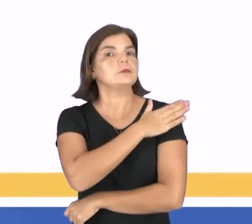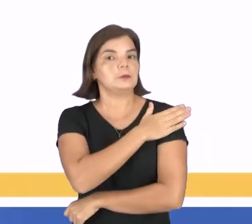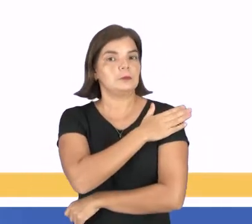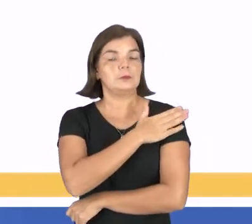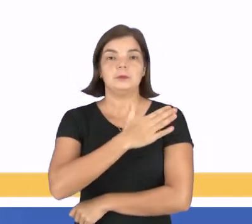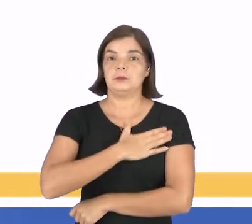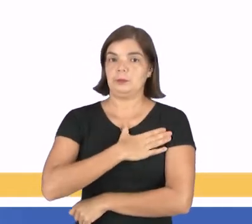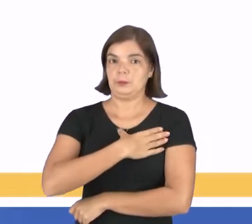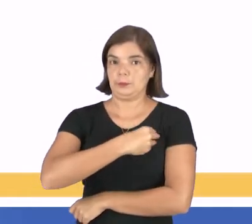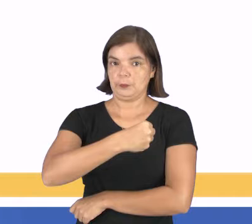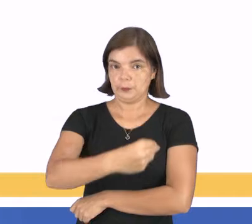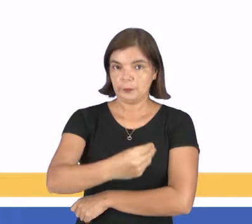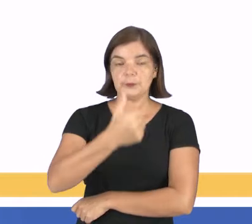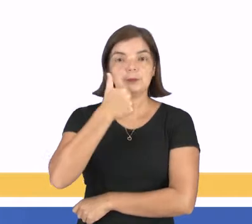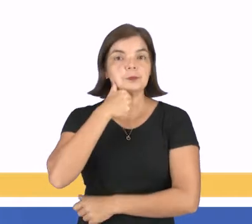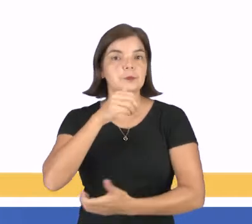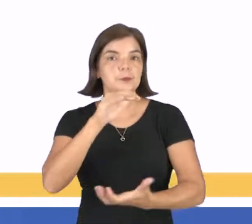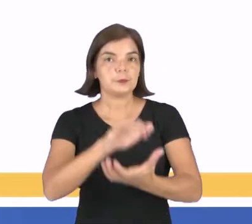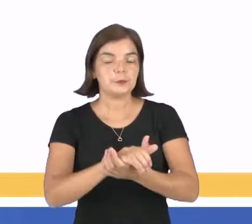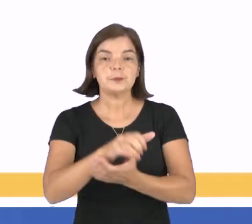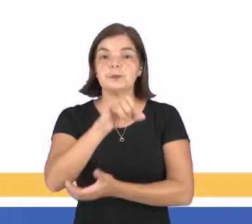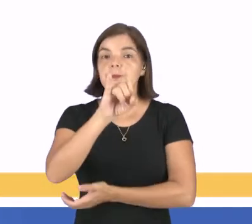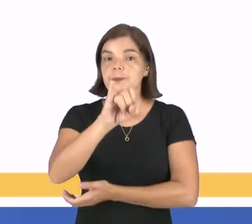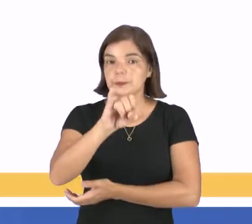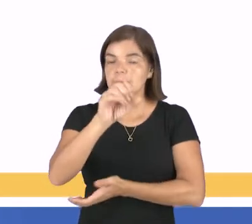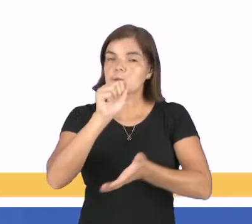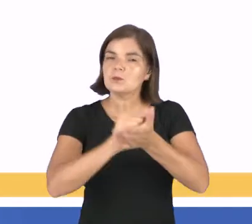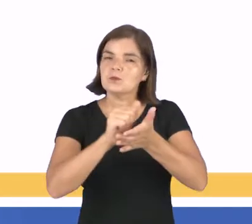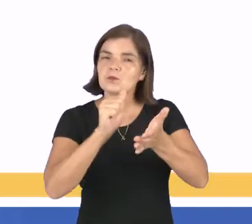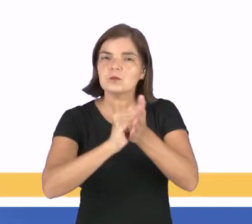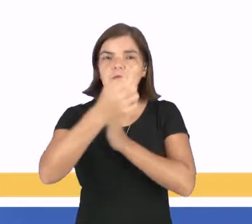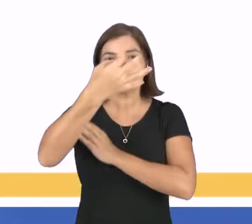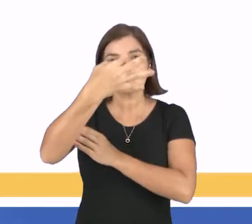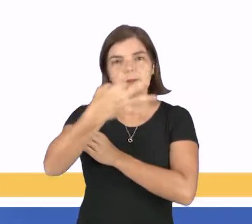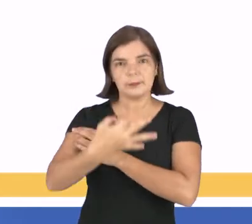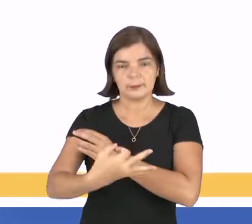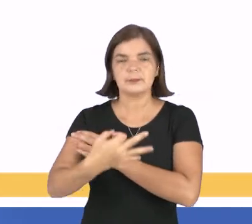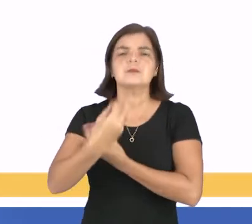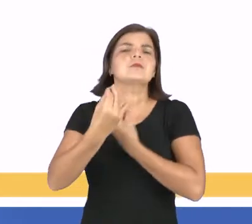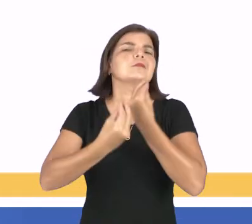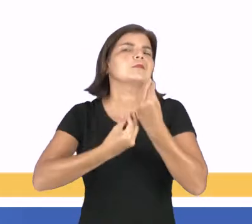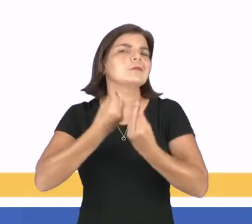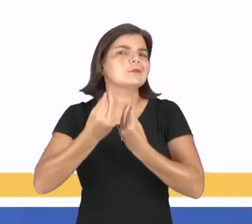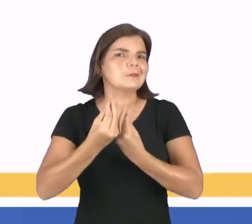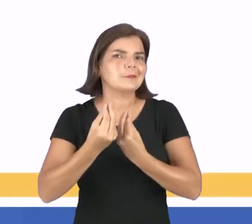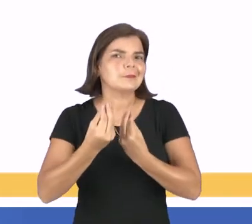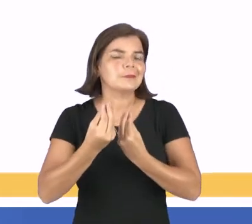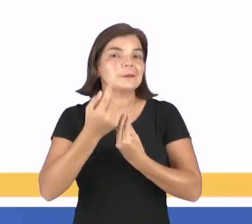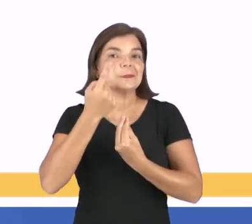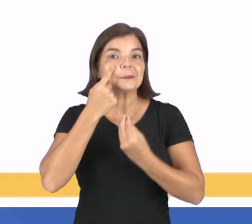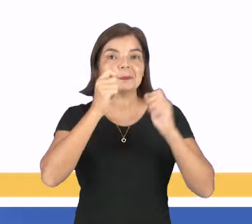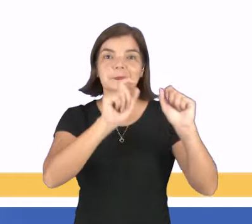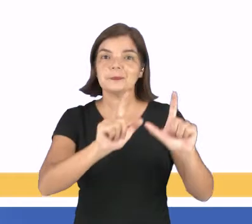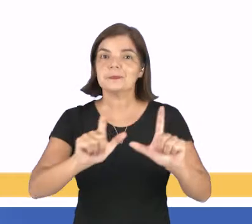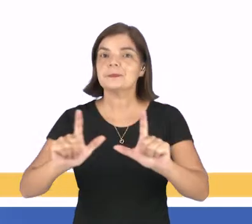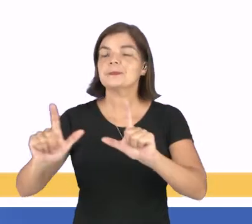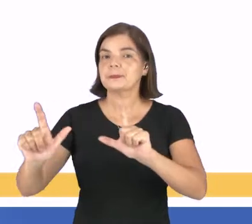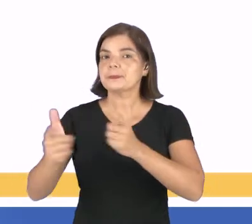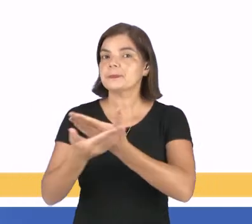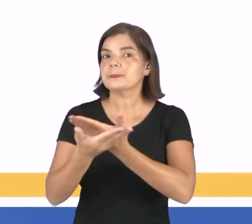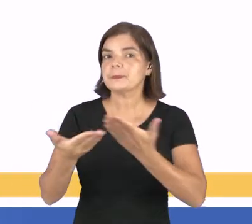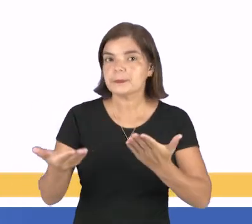minha mulher. Se nós fôssemos passar para a linguagem formal, como ficaria? Está aparecendo no slide